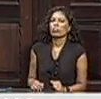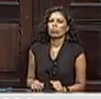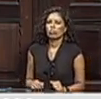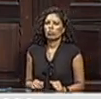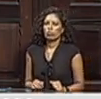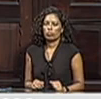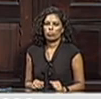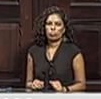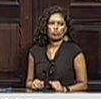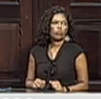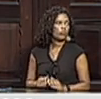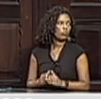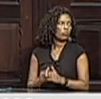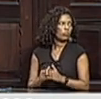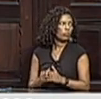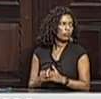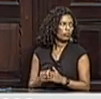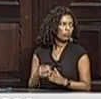Deputado Marcos,